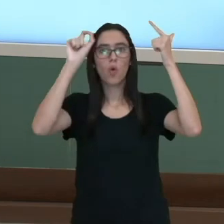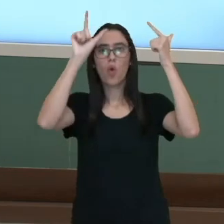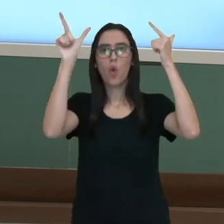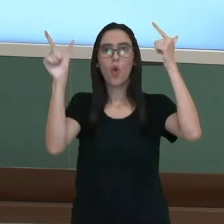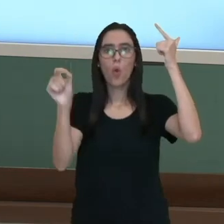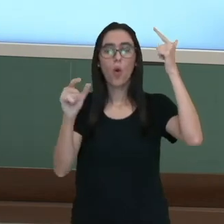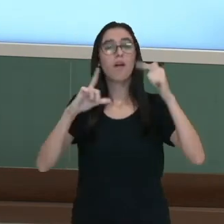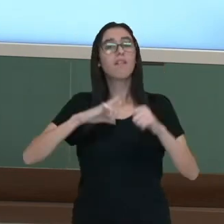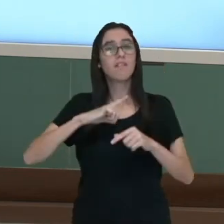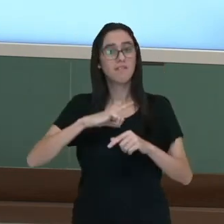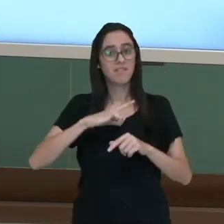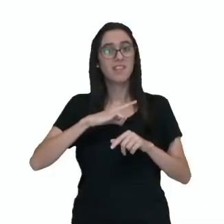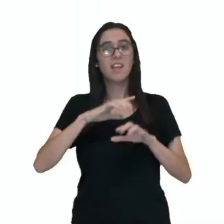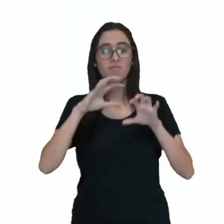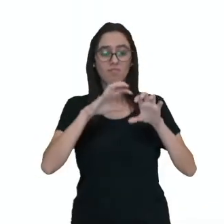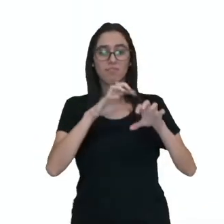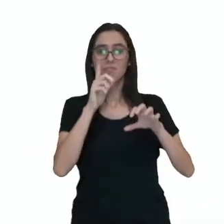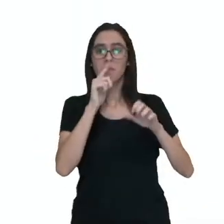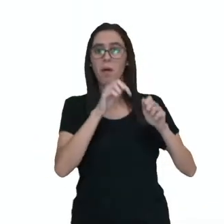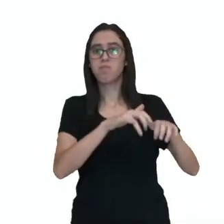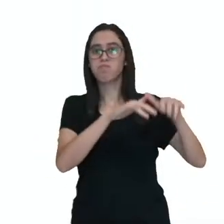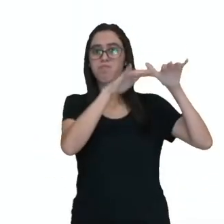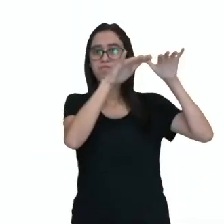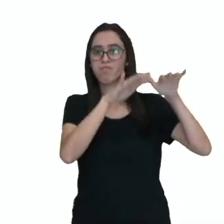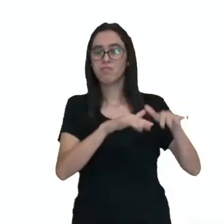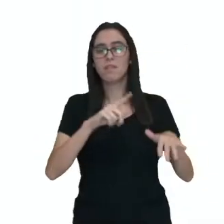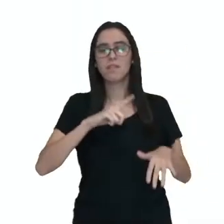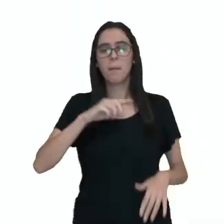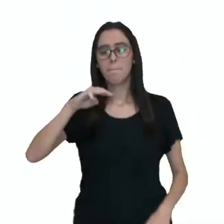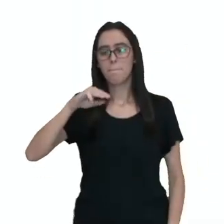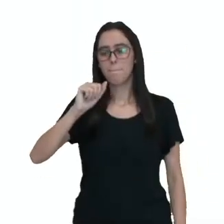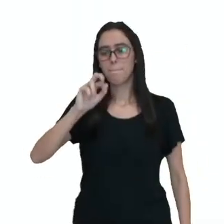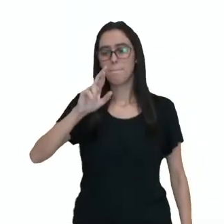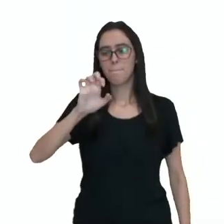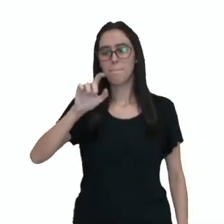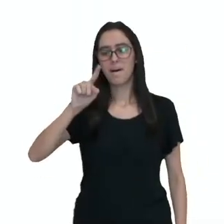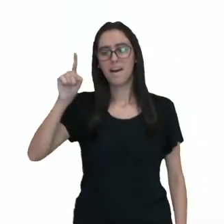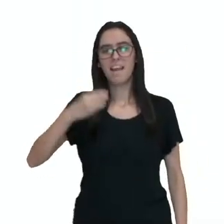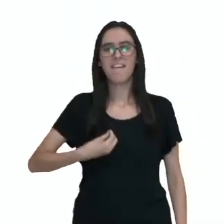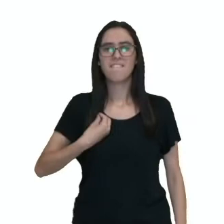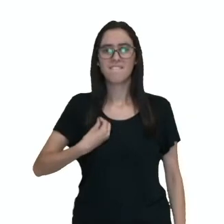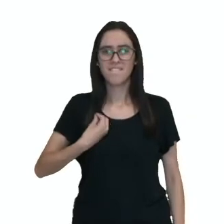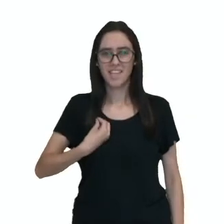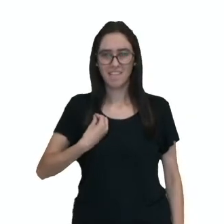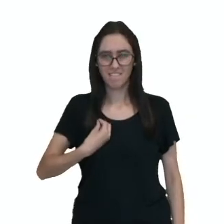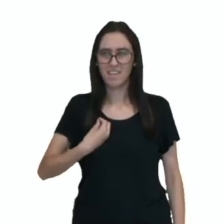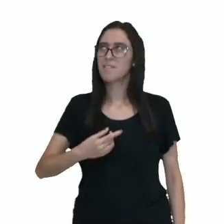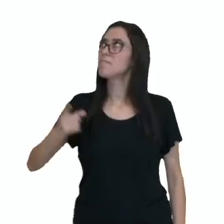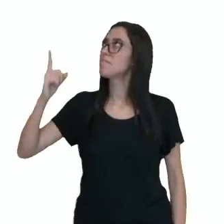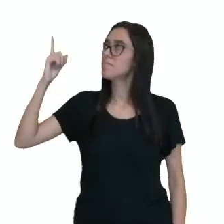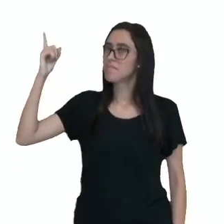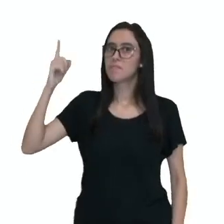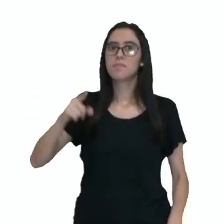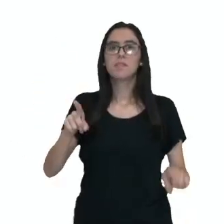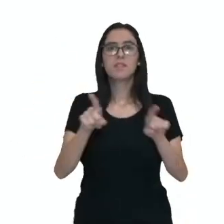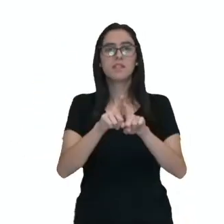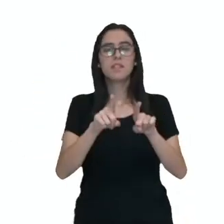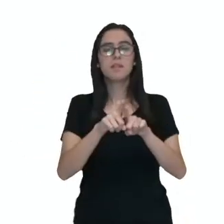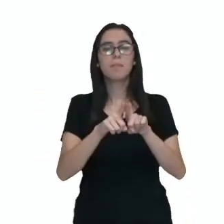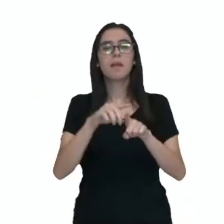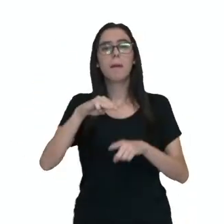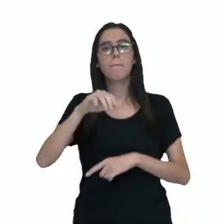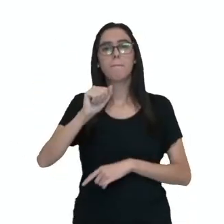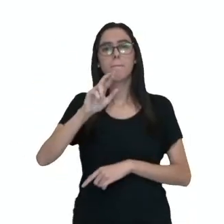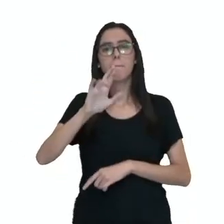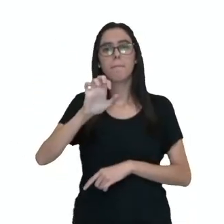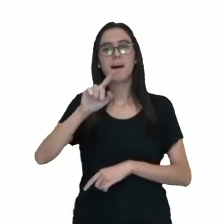percebe, por exemplo, que nós temos aqui a maré viva, que acontece na Lua nova e na Lua cheia, que existe o alinhamento, e a maré morta, quando você